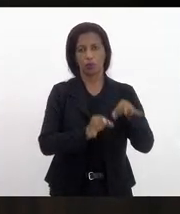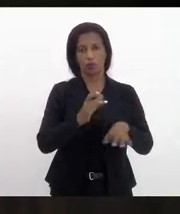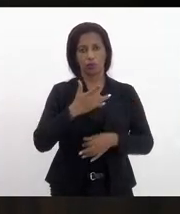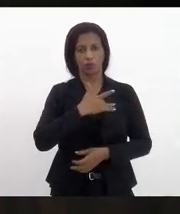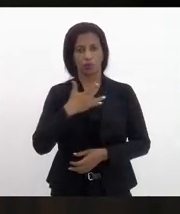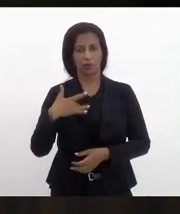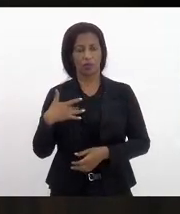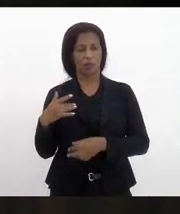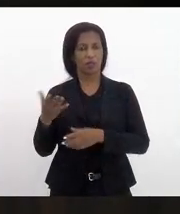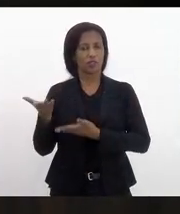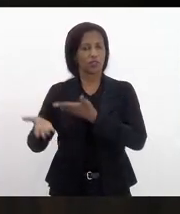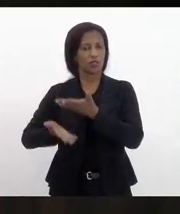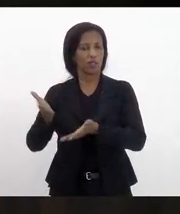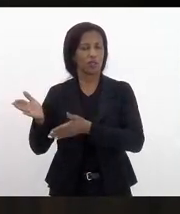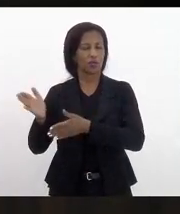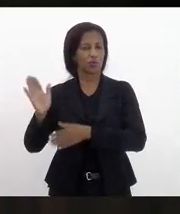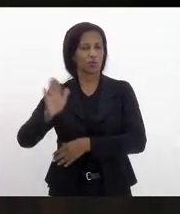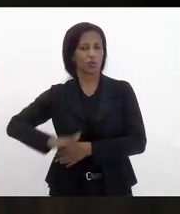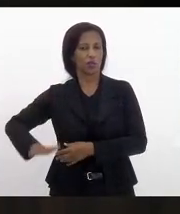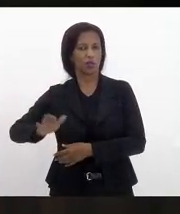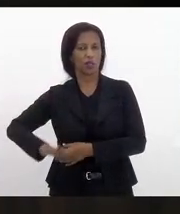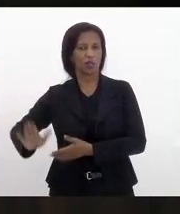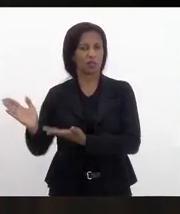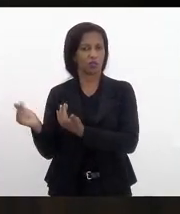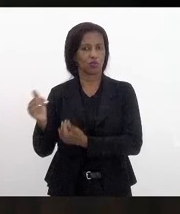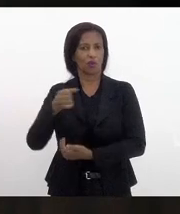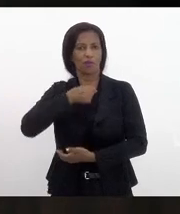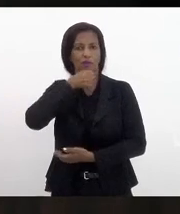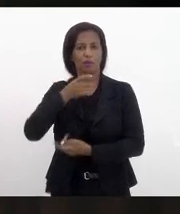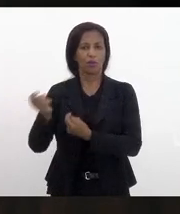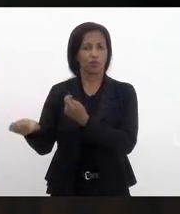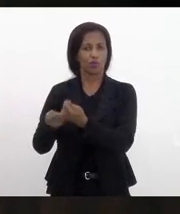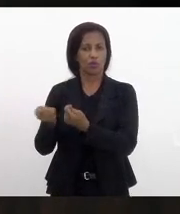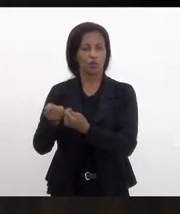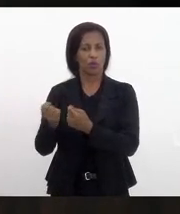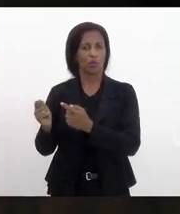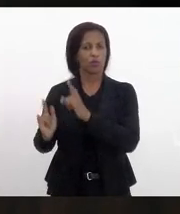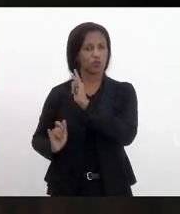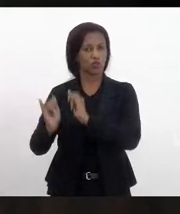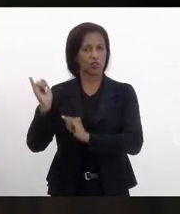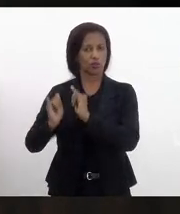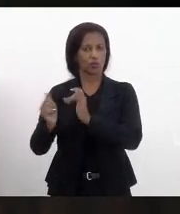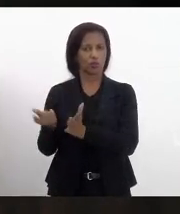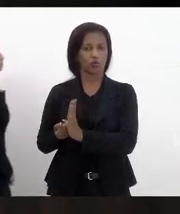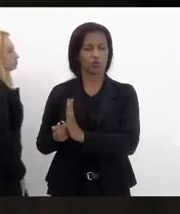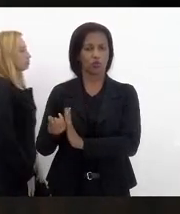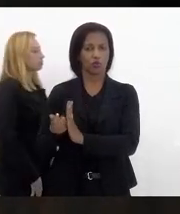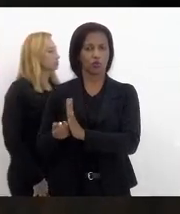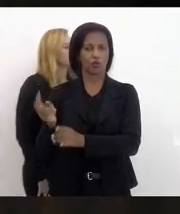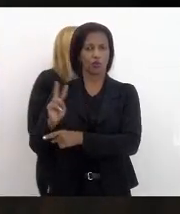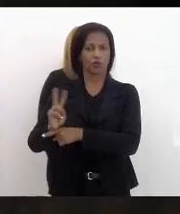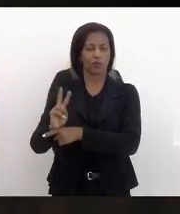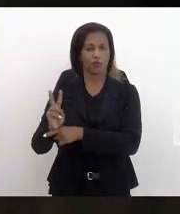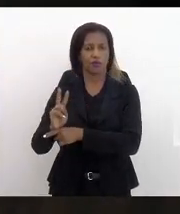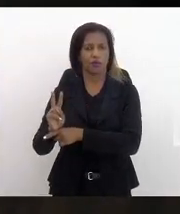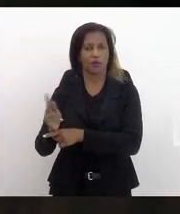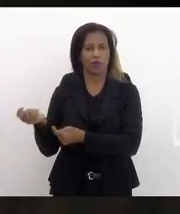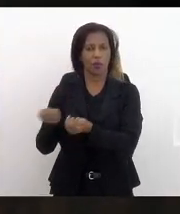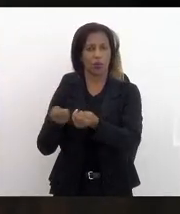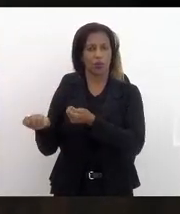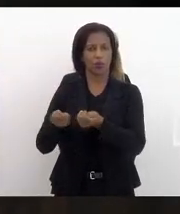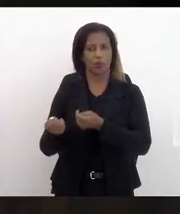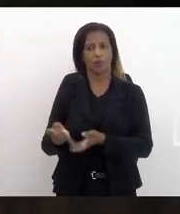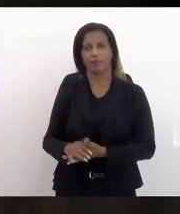Saúde e Assunto da Criança e do Adolescente e do Idoso, de Economia, Indústria e Comércio, de Orçamento, Finanças, Fiscalização Financeira e